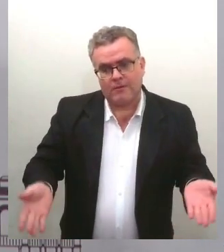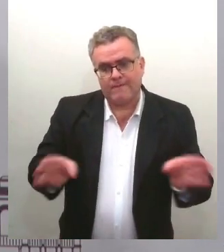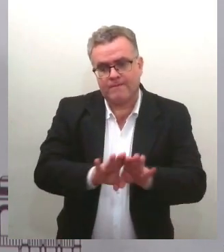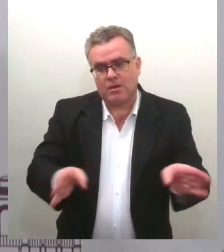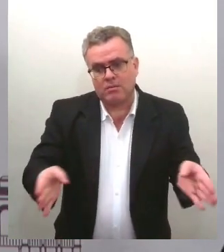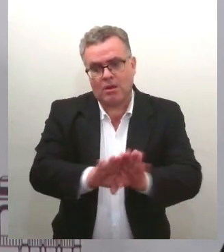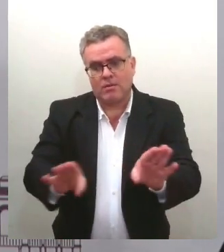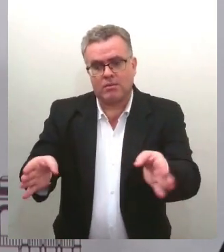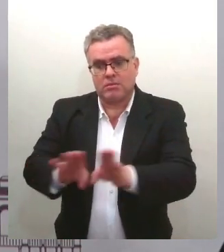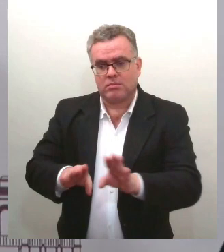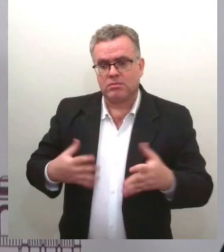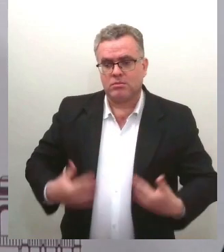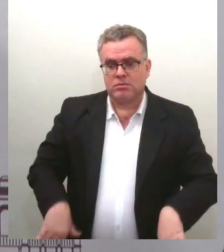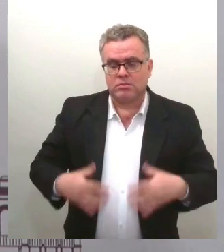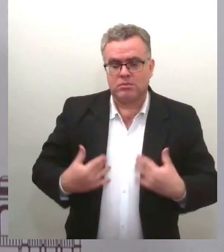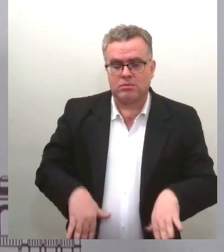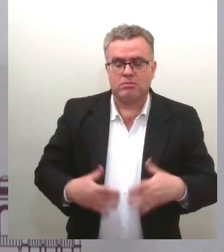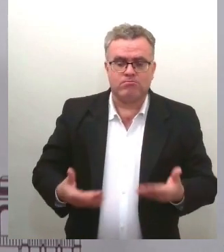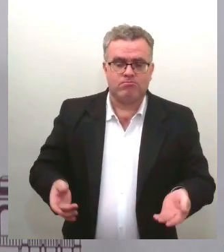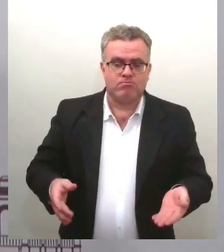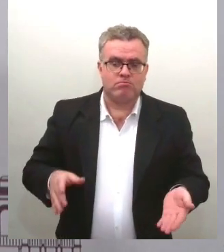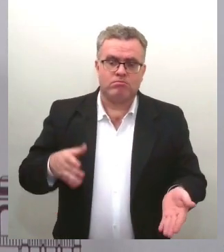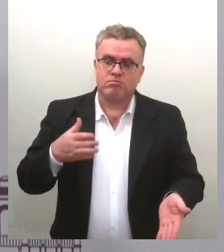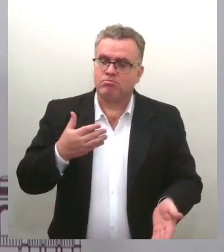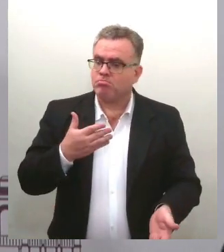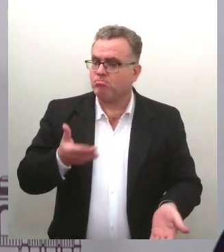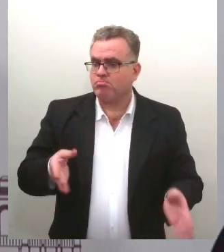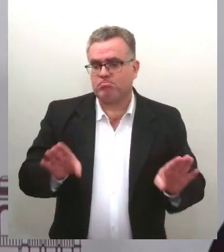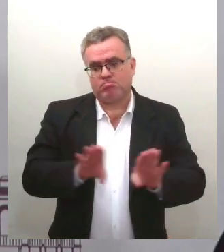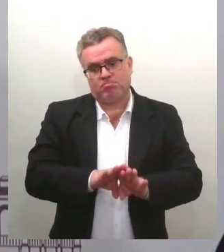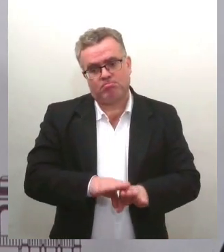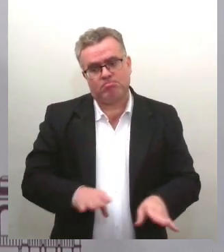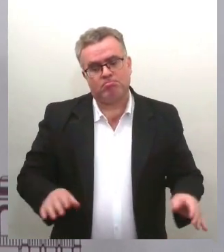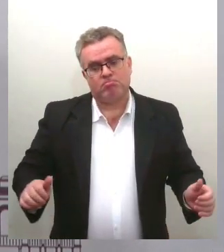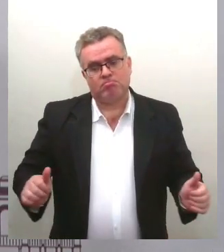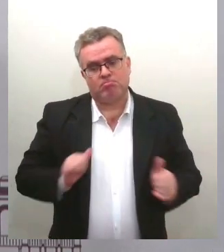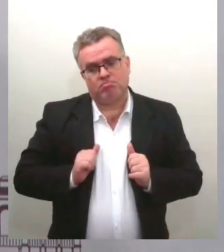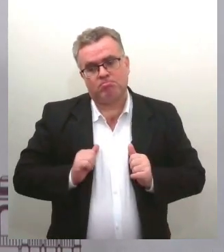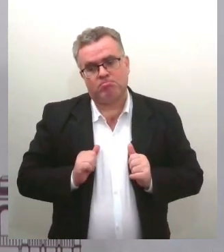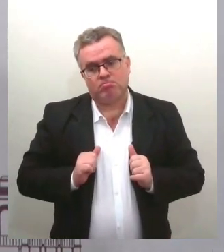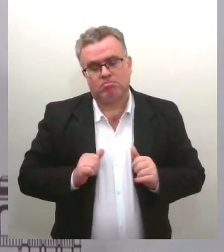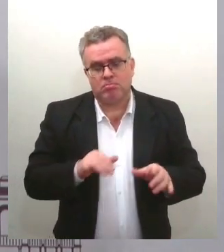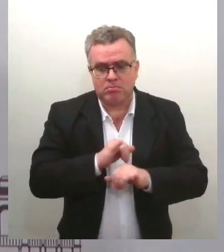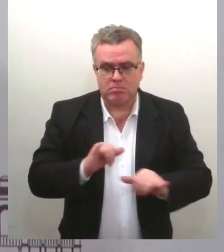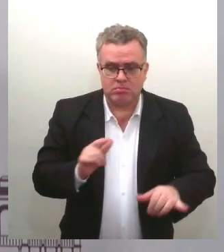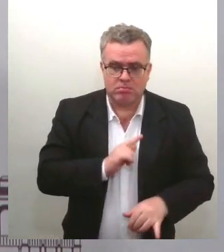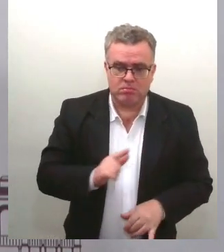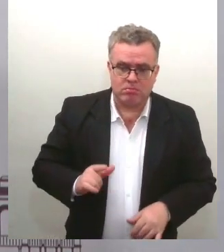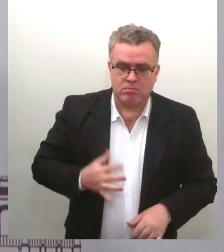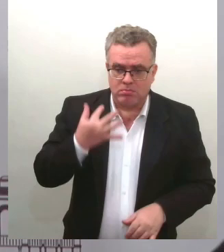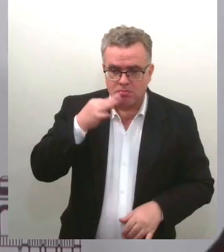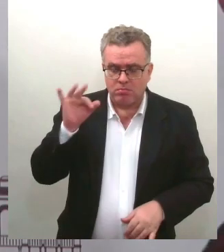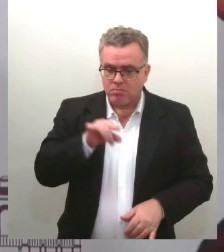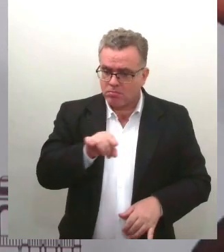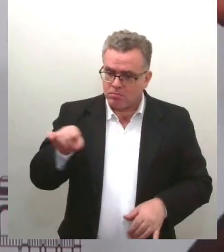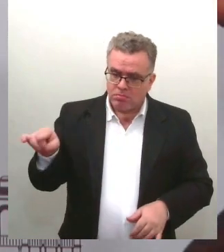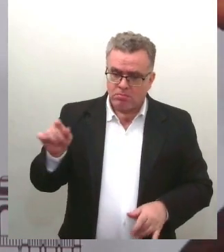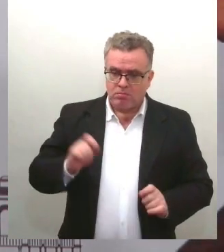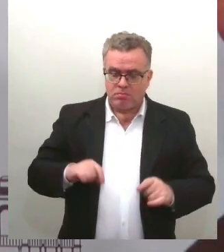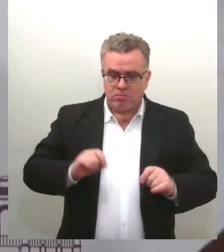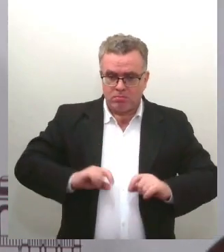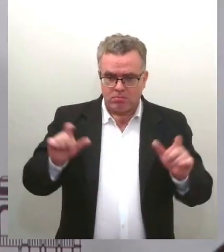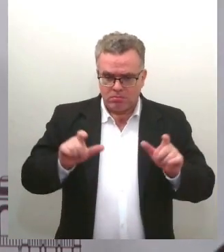a pararem a atividade. E eu faço um alerta ao governo Fábio Tidieri para que ele acorde para ver que o produtor de leite do estado de